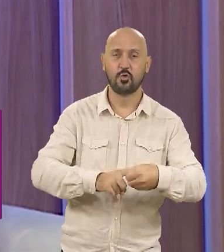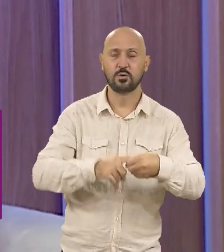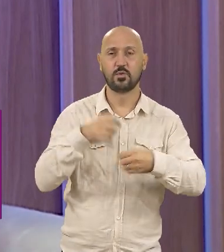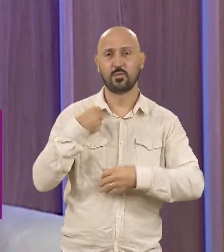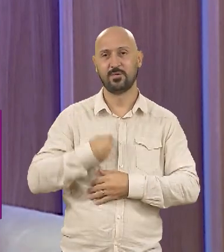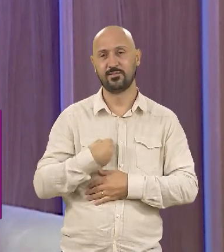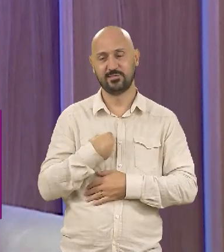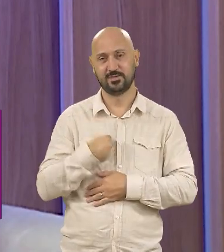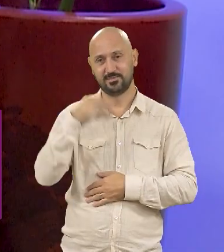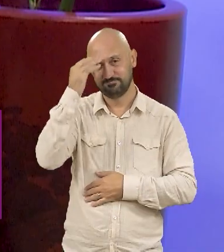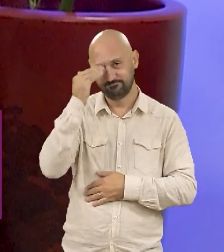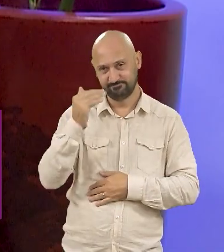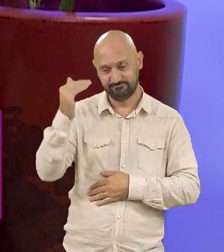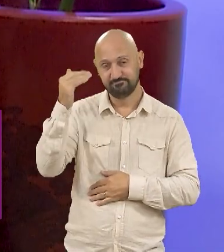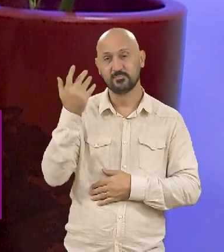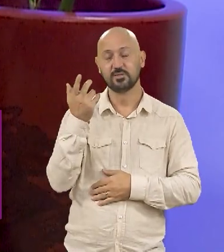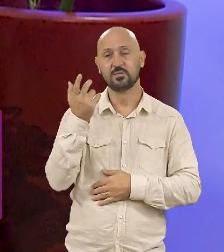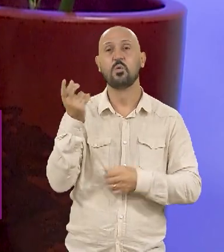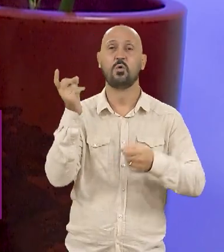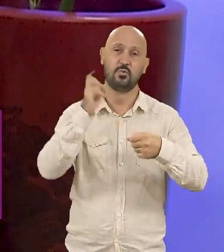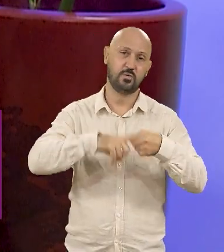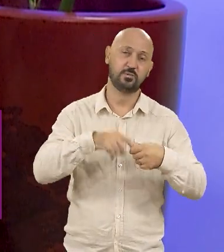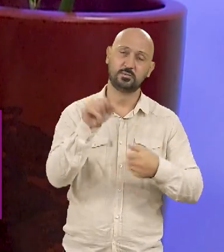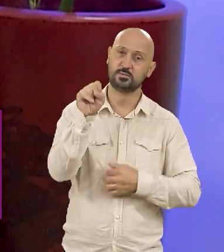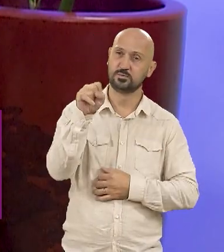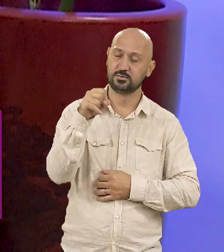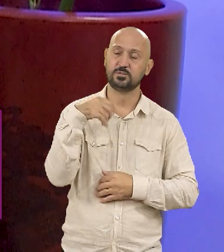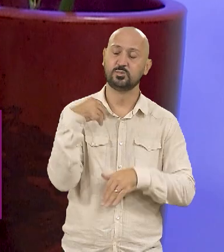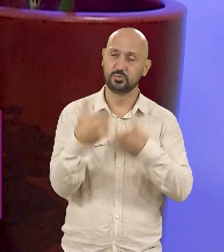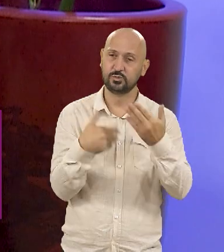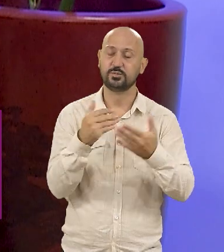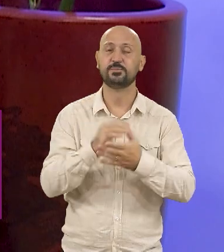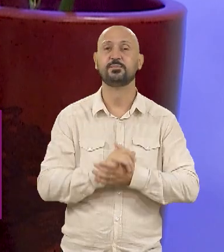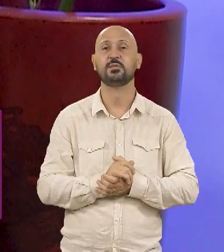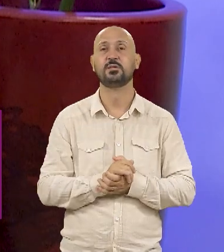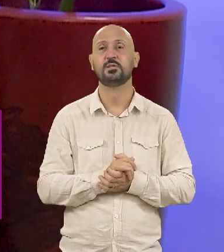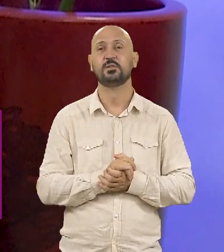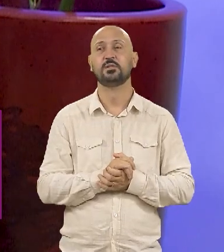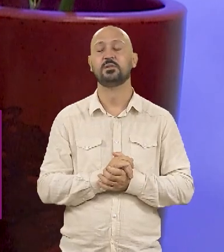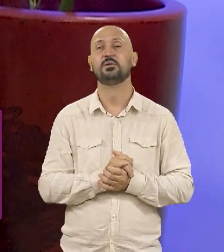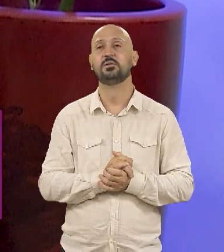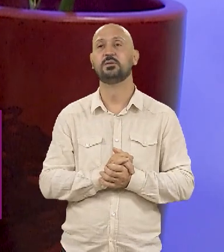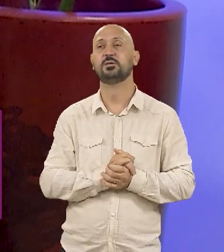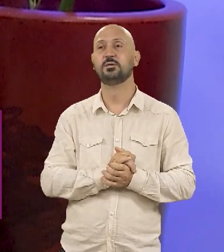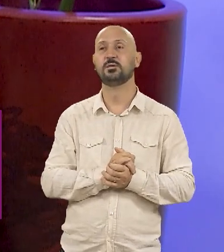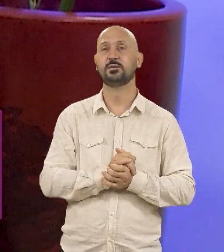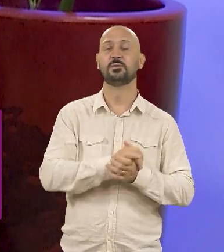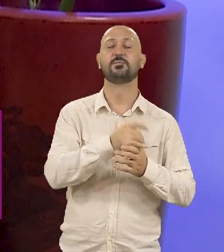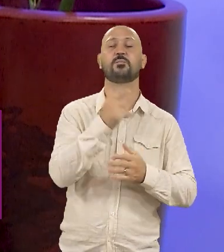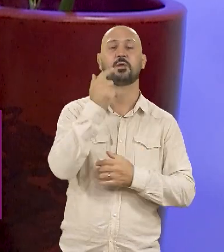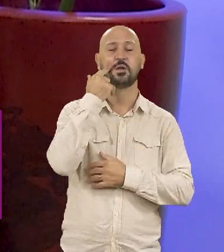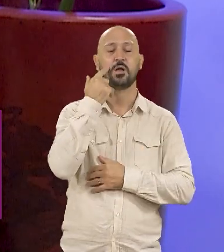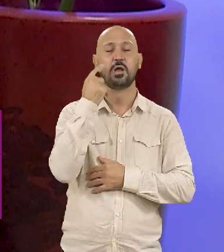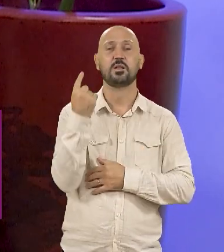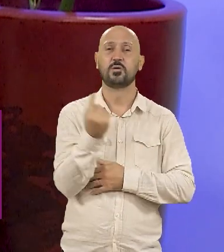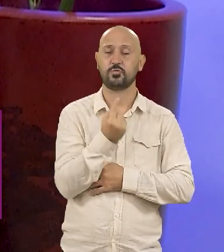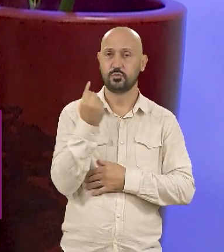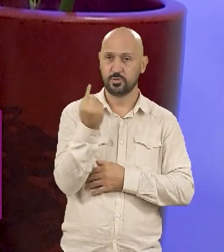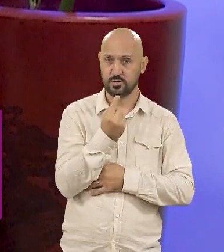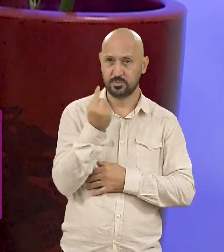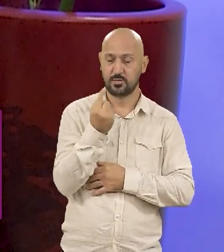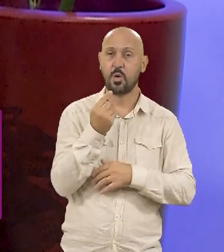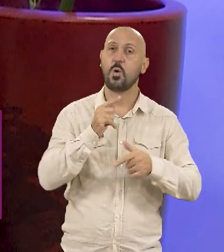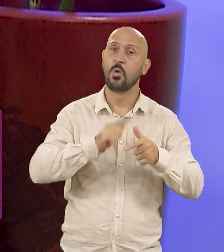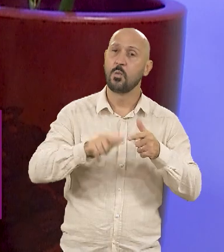do desenvolvimento. Se a gente está falando, por exemplo, da solidão, né? Que é um problema no Brasil, mas também a